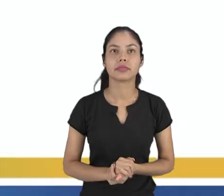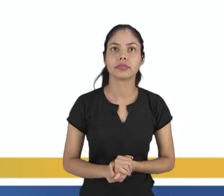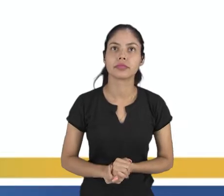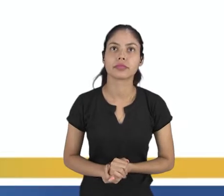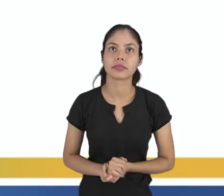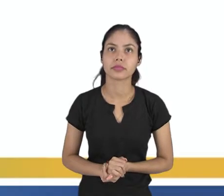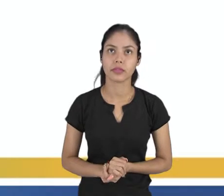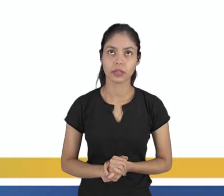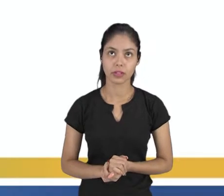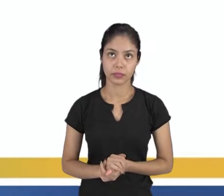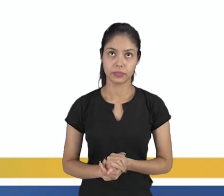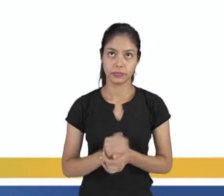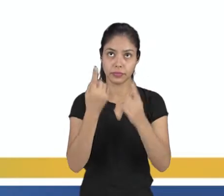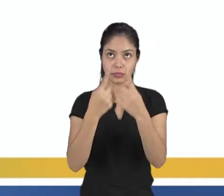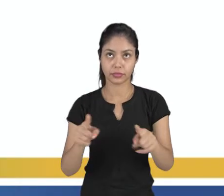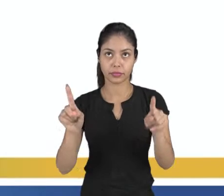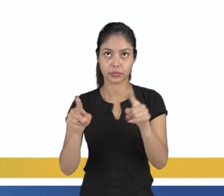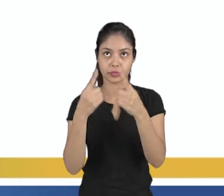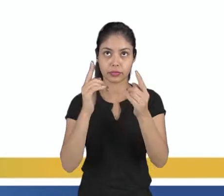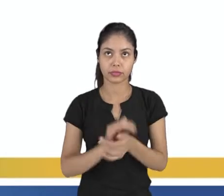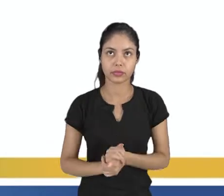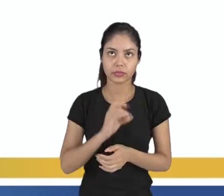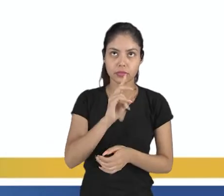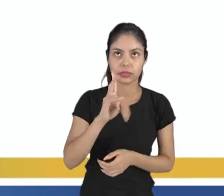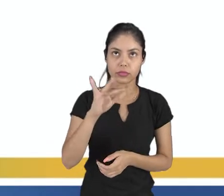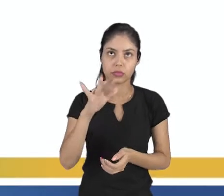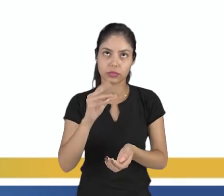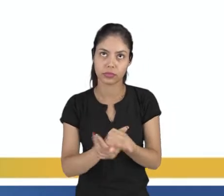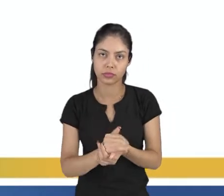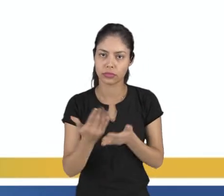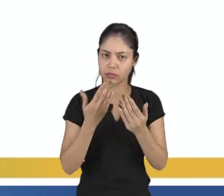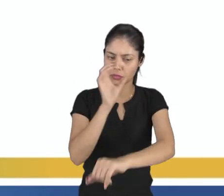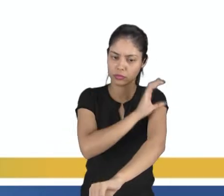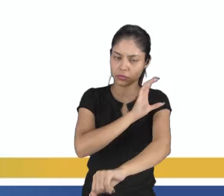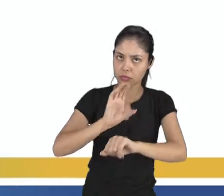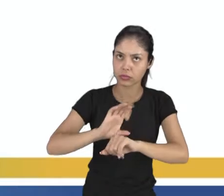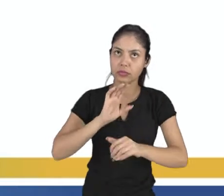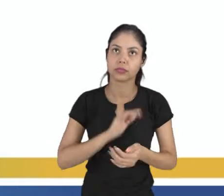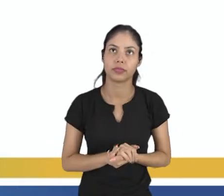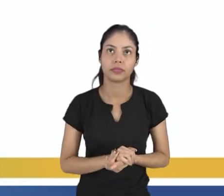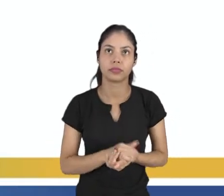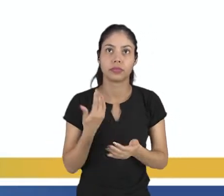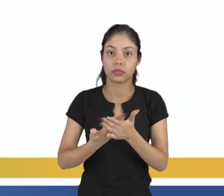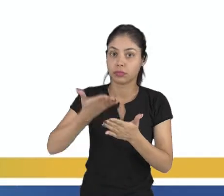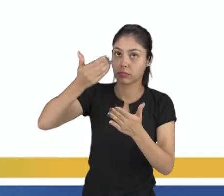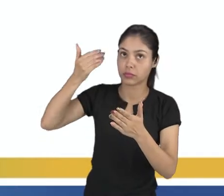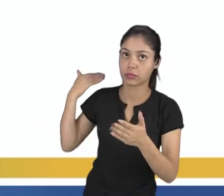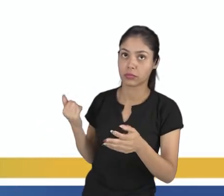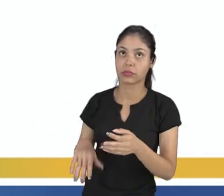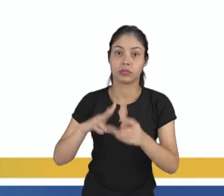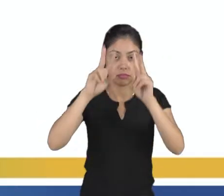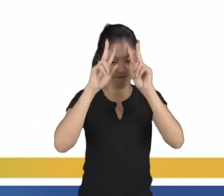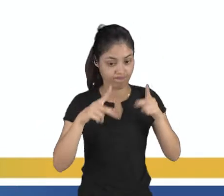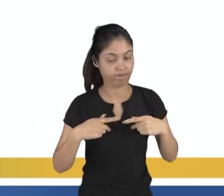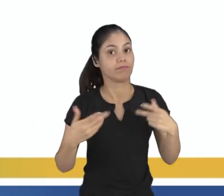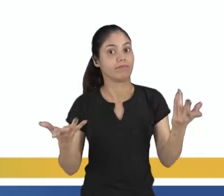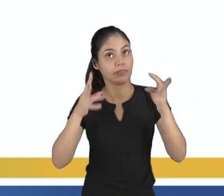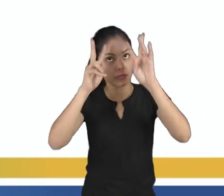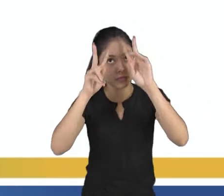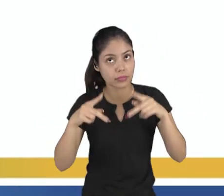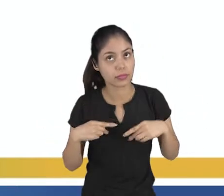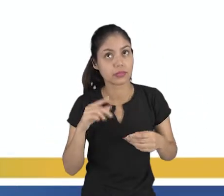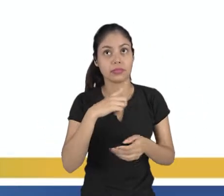comigo. A música é indissociável da cultura. Desde que o homem é homem,